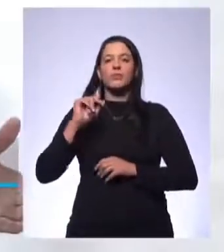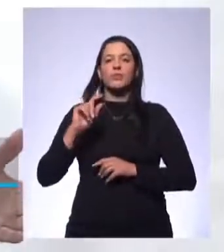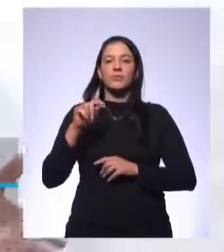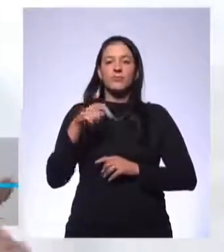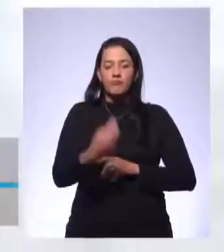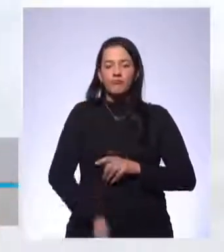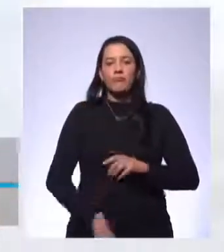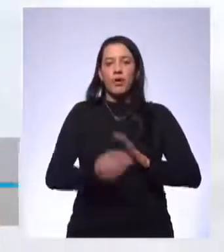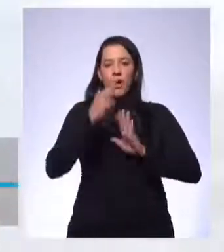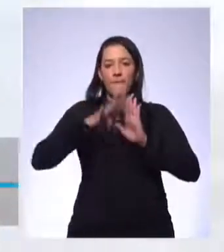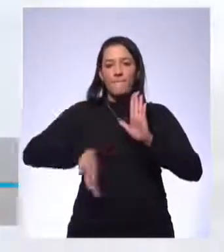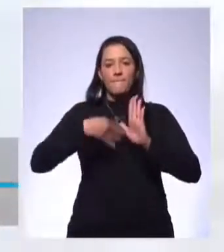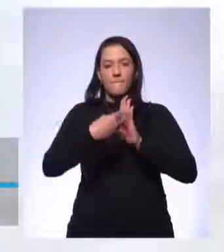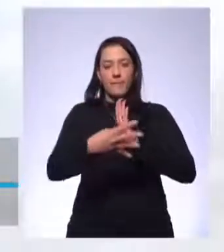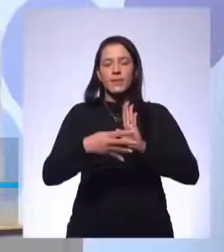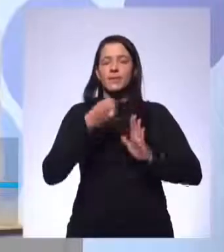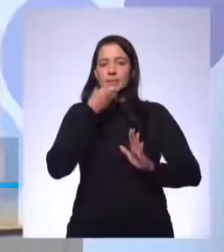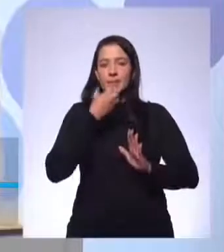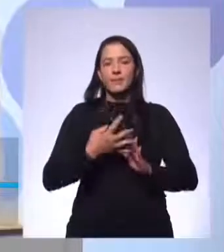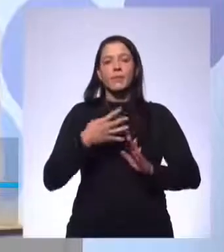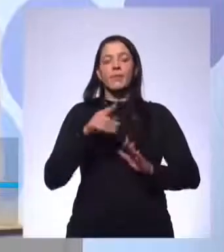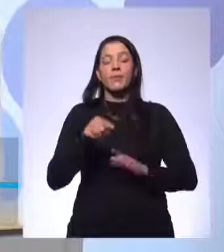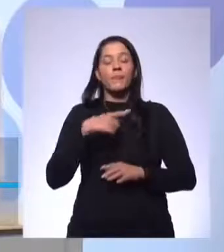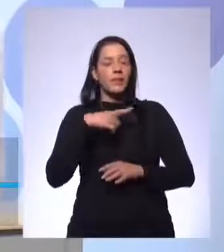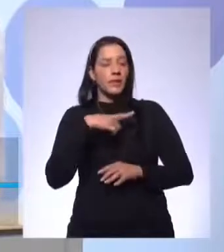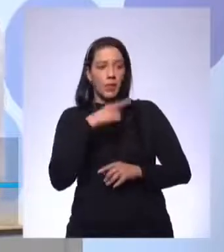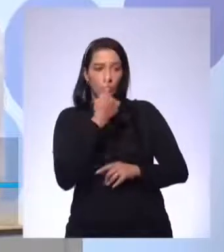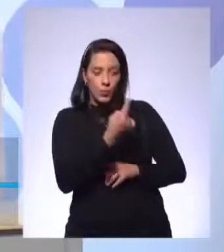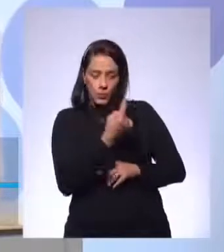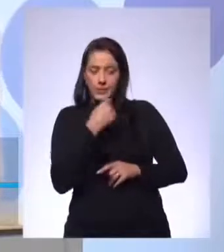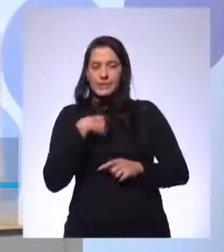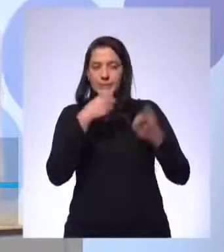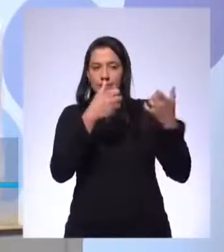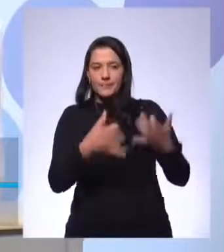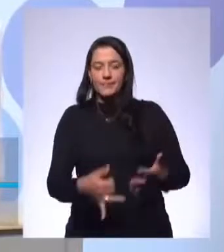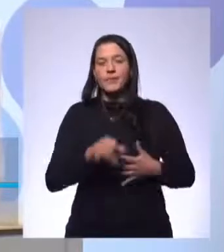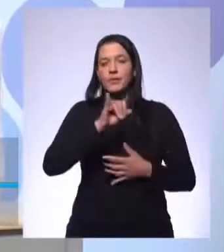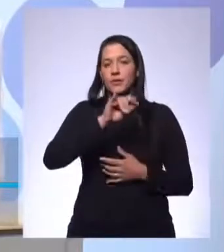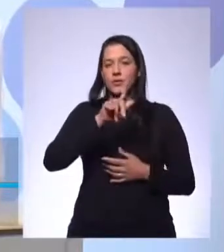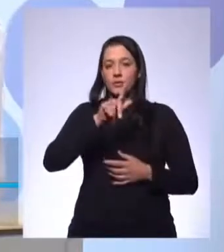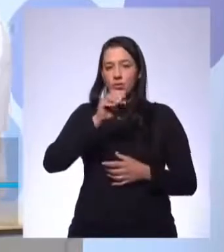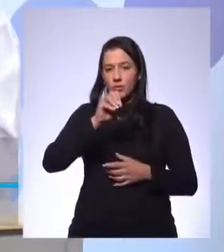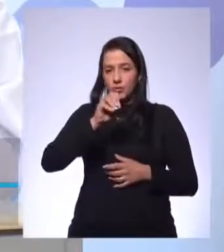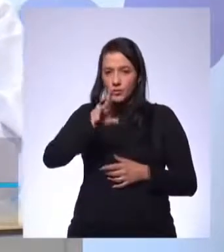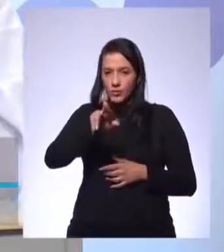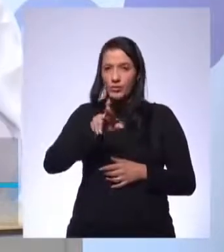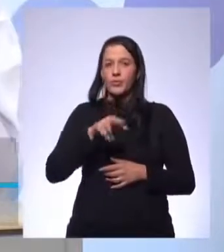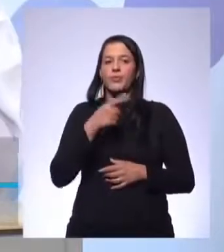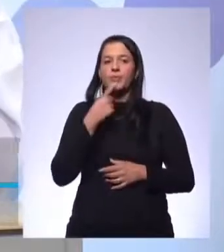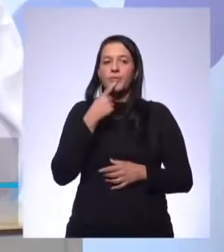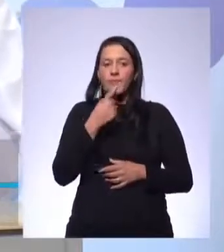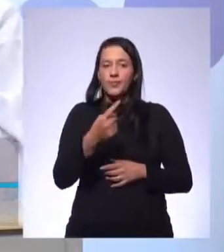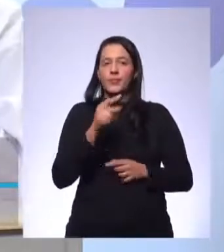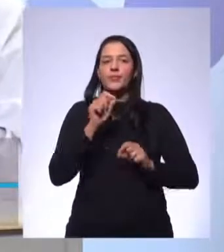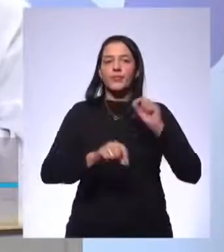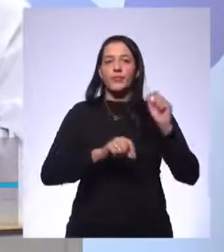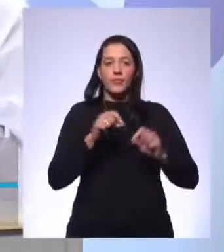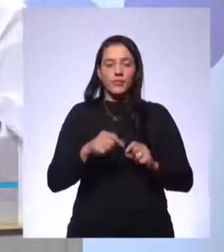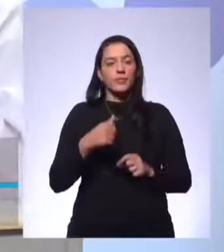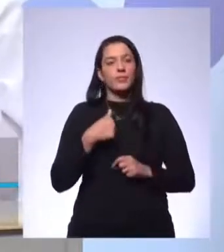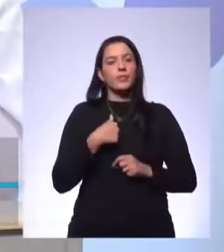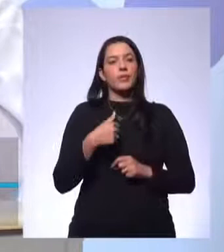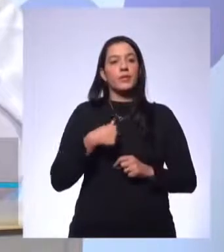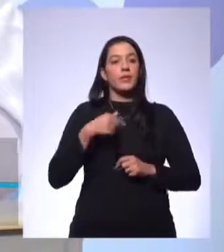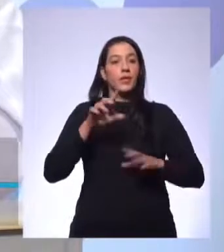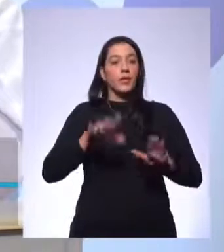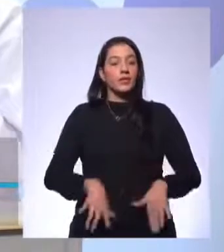não dá para ler todas aqui. Tem uma aqui então, ó, se você me Pode permitir, falar. ó, essa aqui, ó, o Igor da Silva. Gente, ó, eu quero dizer assim, que a